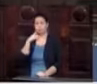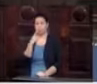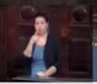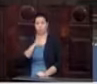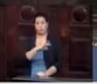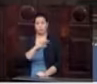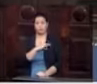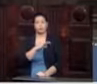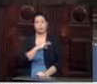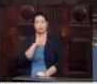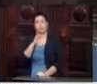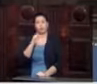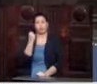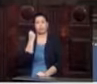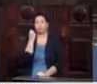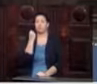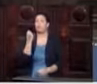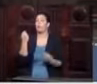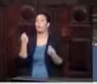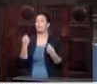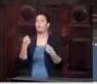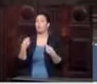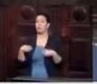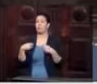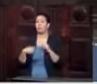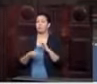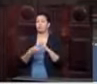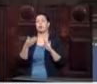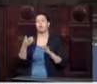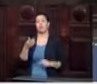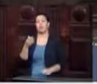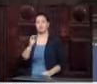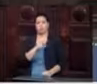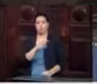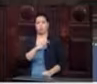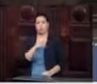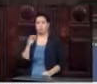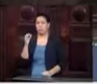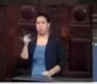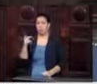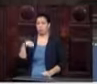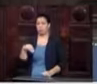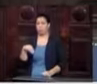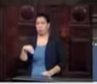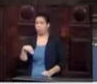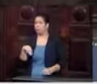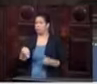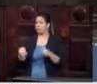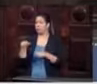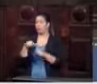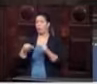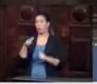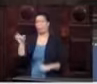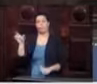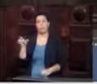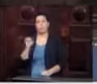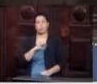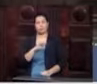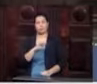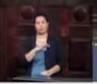a necessidade de descaracterizar a Polícia Militar, para ser uma outra polícia.